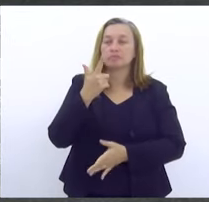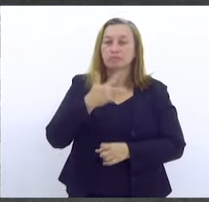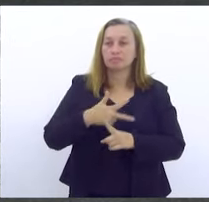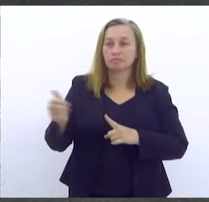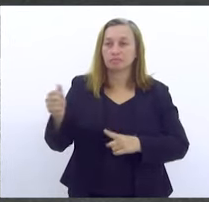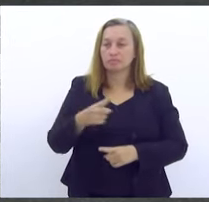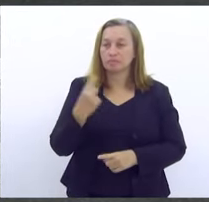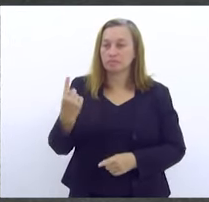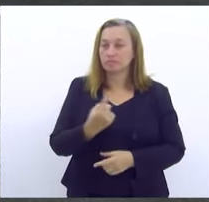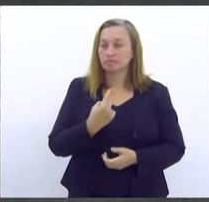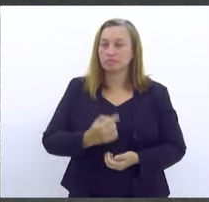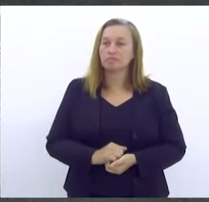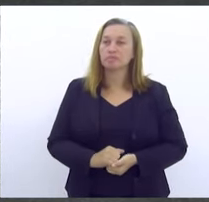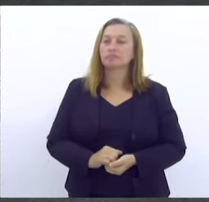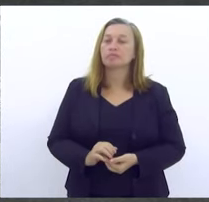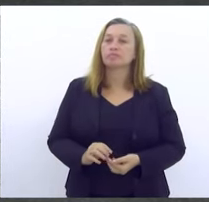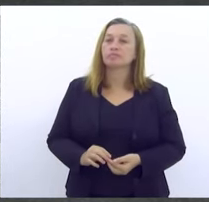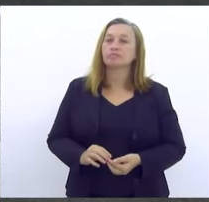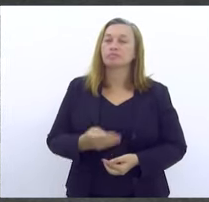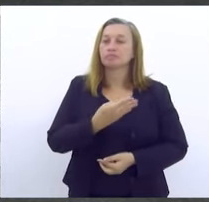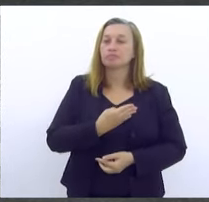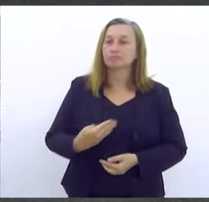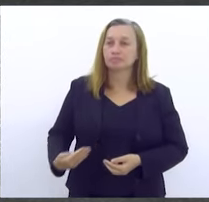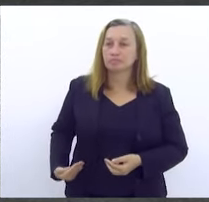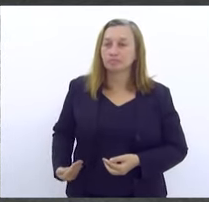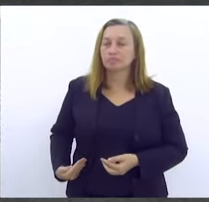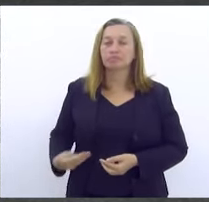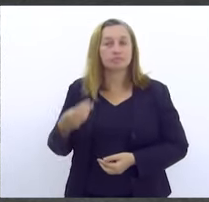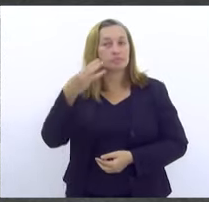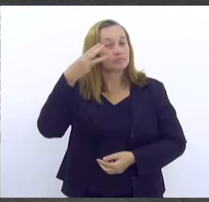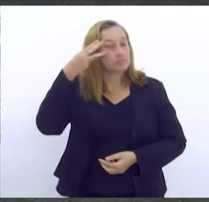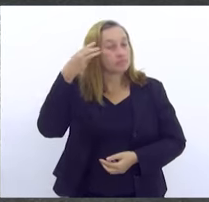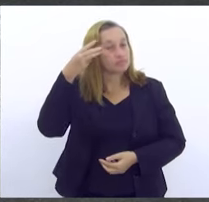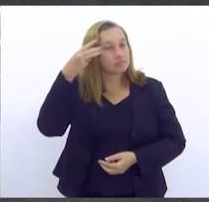vencedores. O governador Wilson Witzel